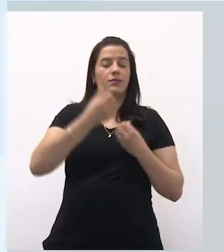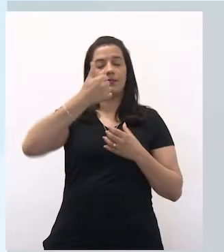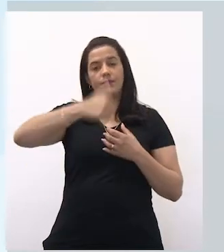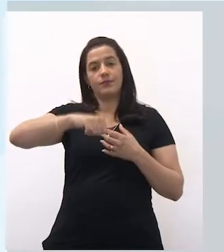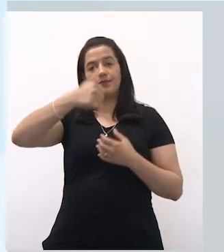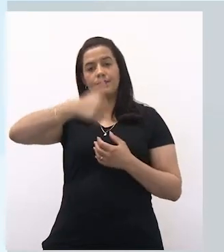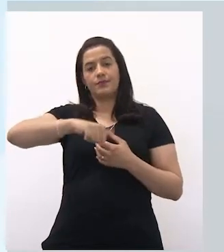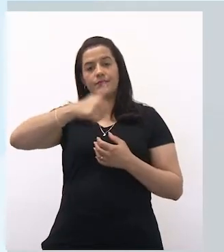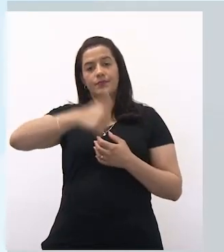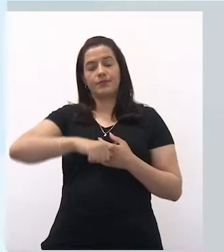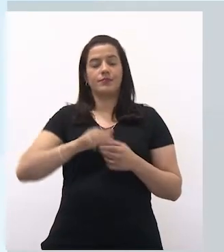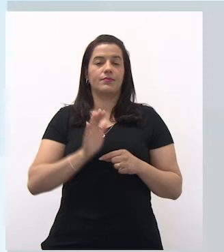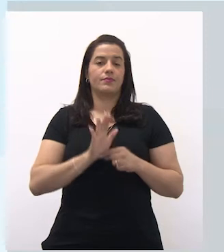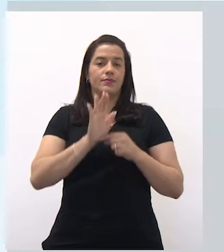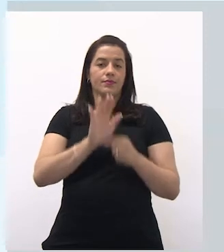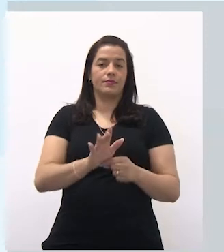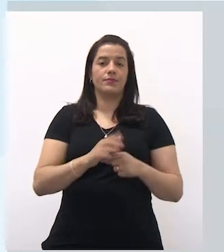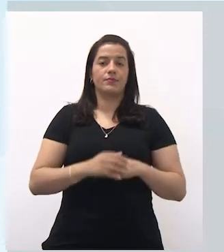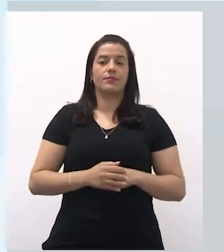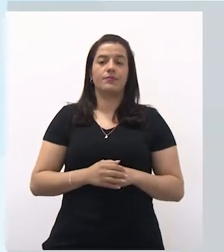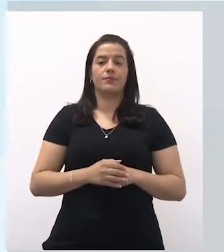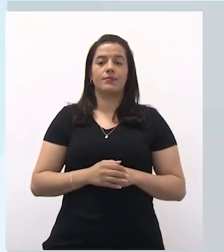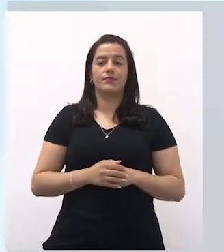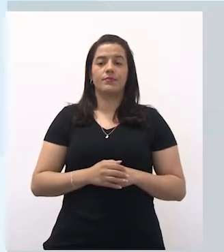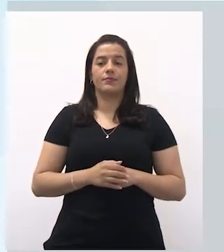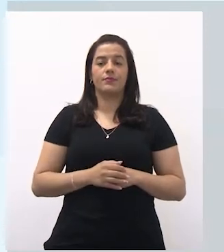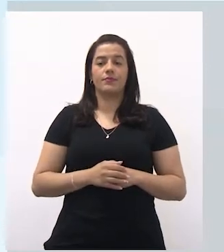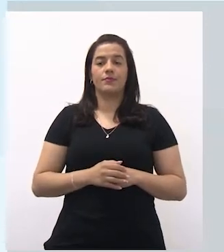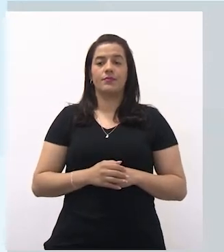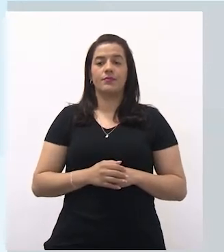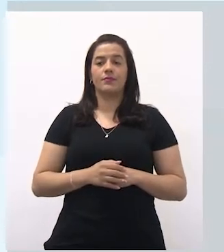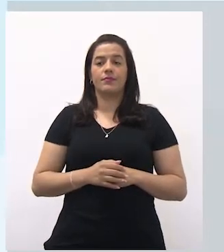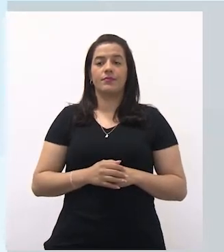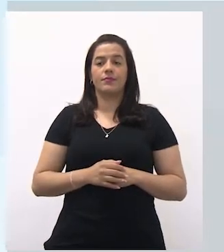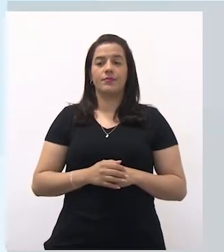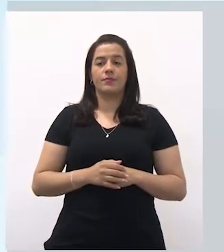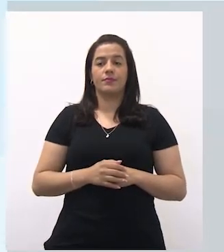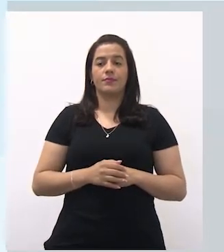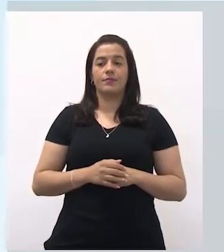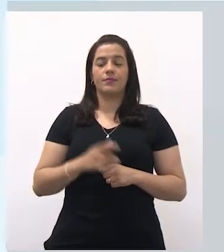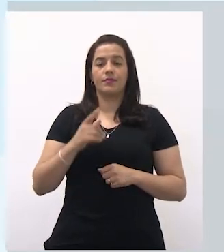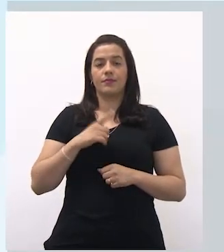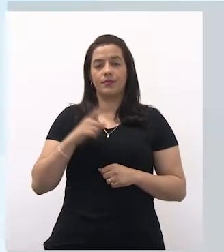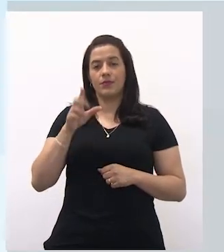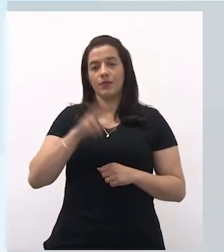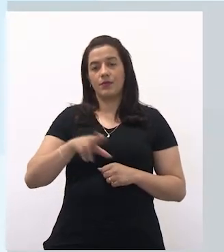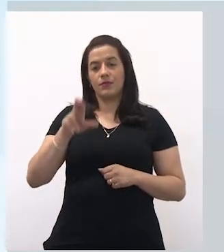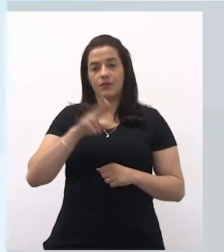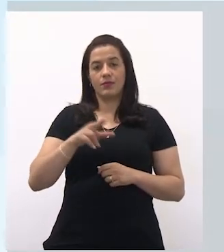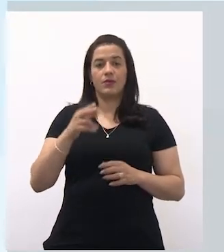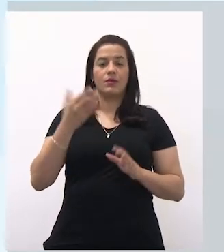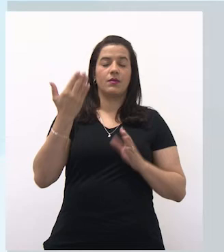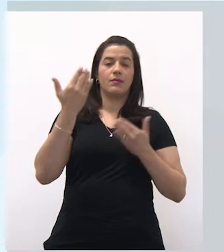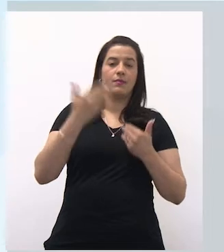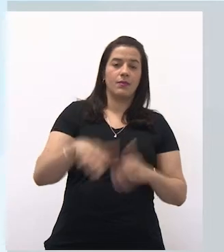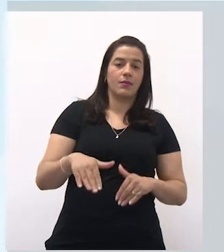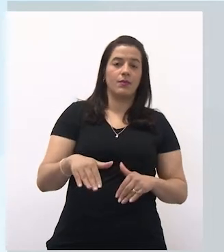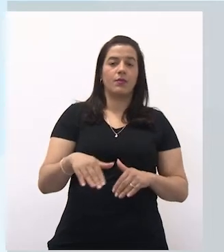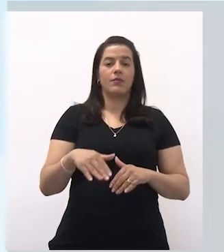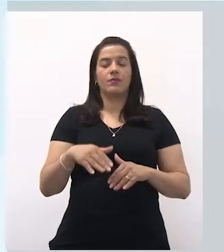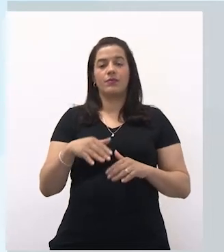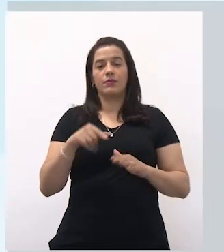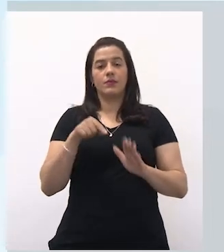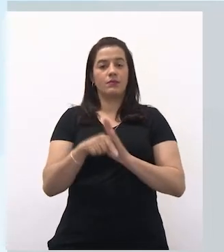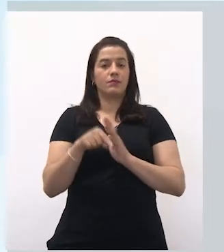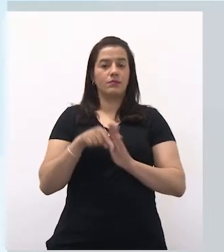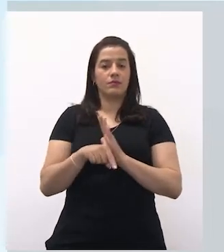para avaliar, para usar para procedimentos de avaliação. A usar, então, em provas, testes, para